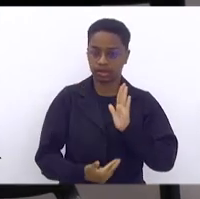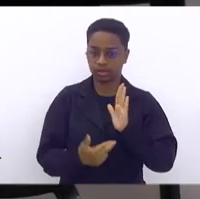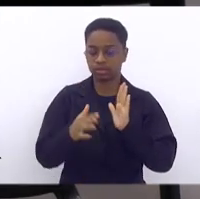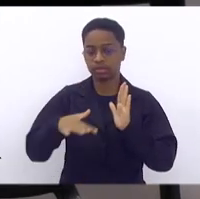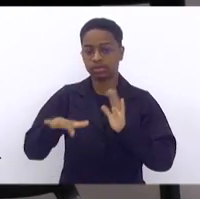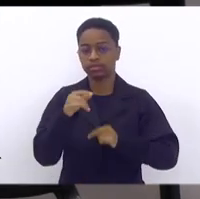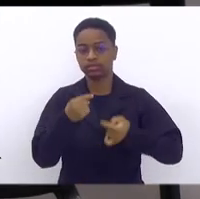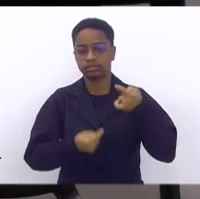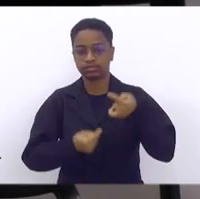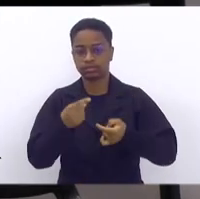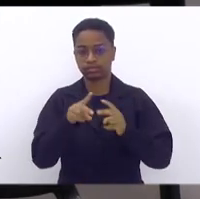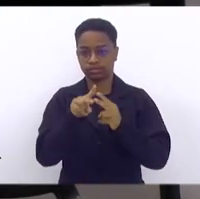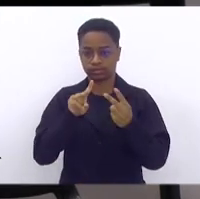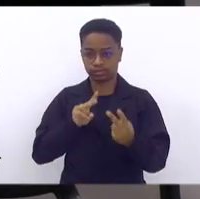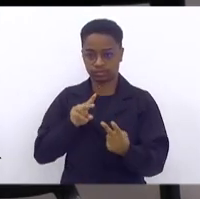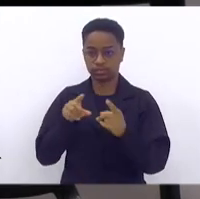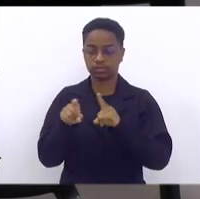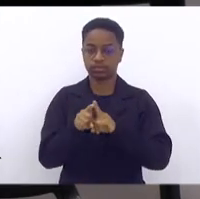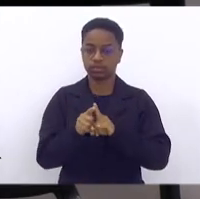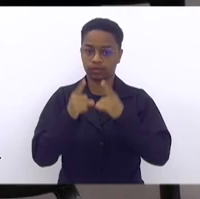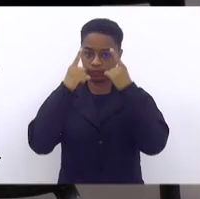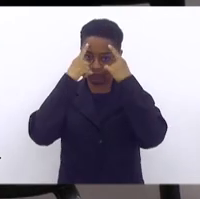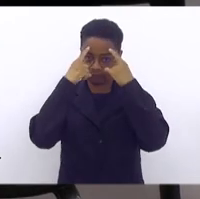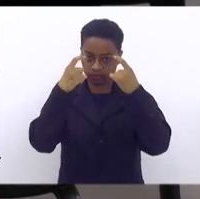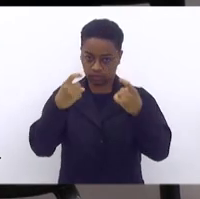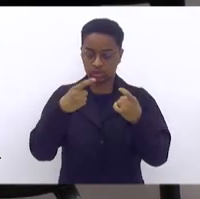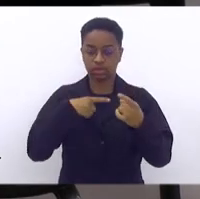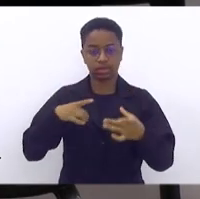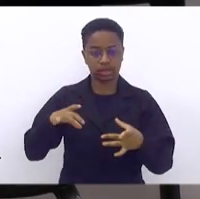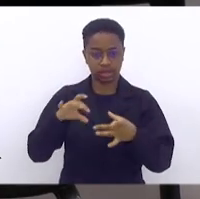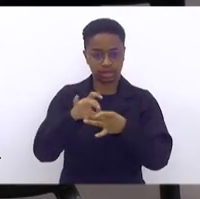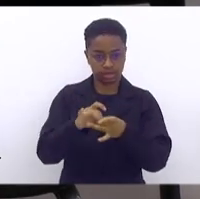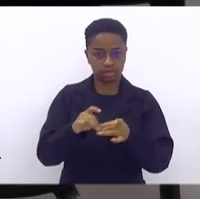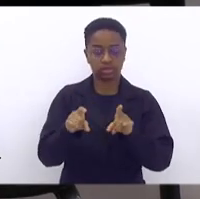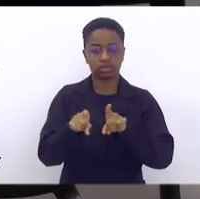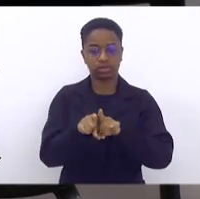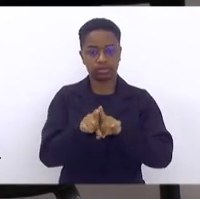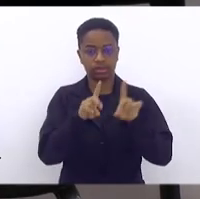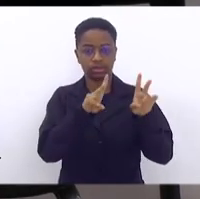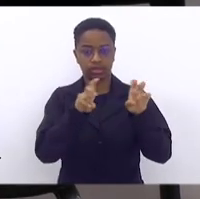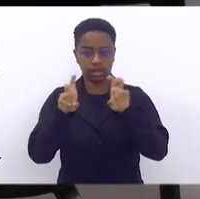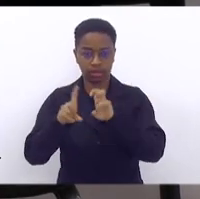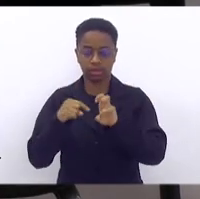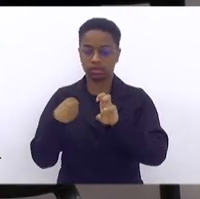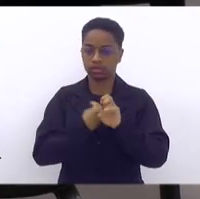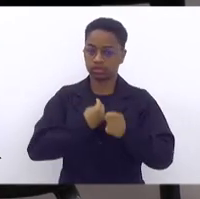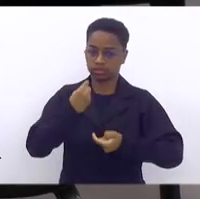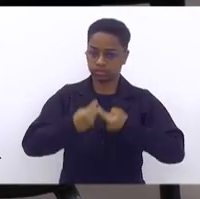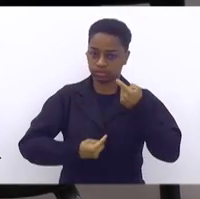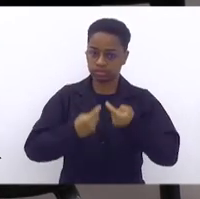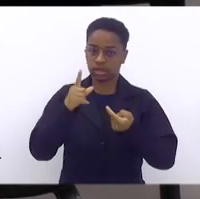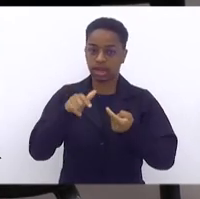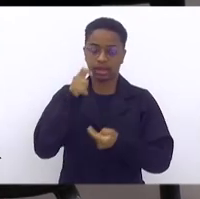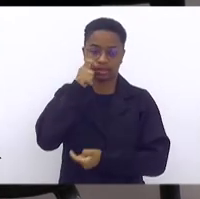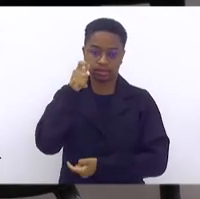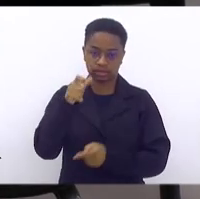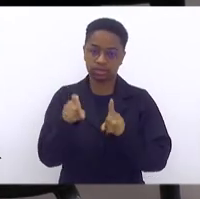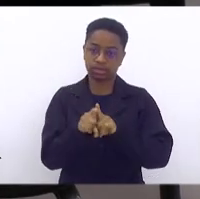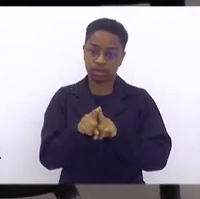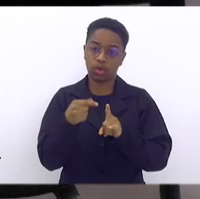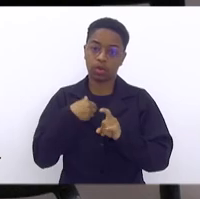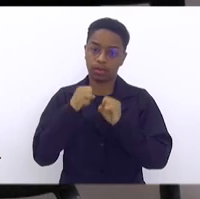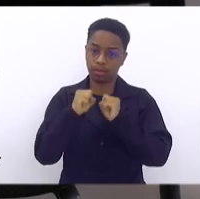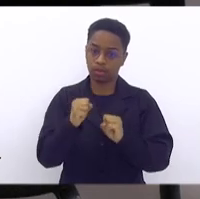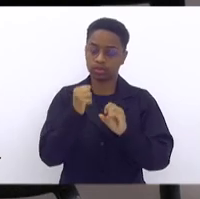do debate digital. E a violência entra, essa violência contra mulheres, entra como um dos temas de interesse. Então, eu posso